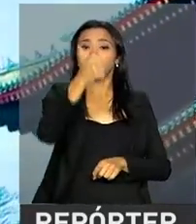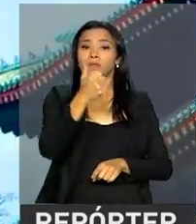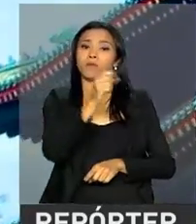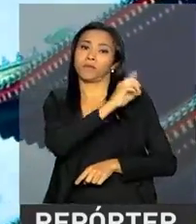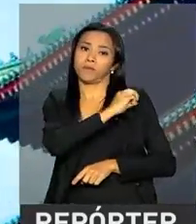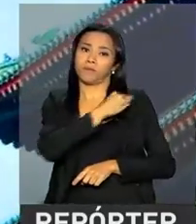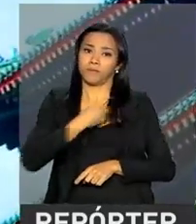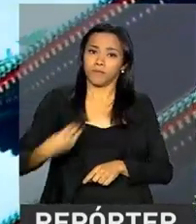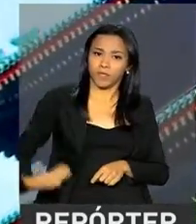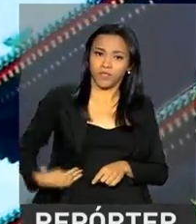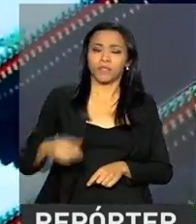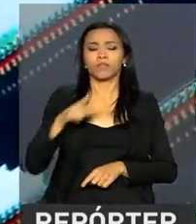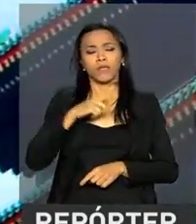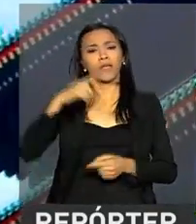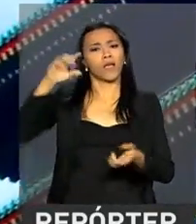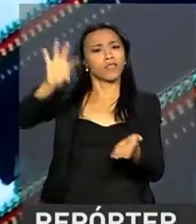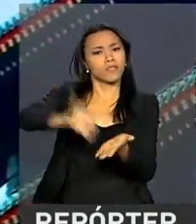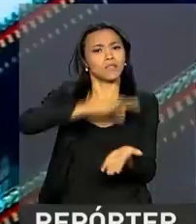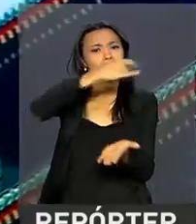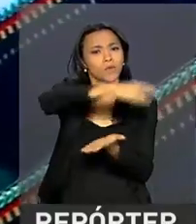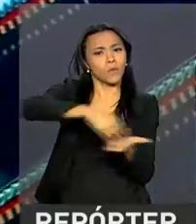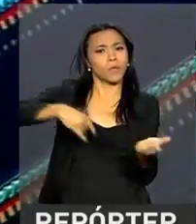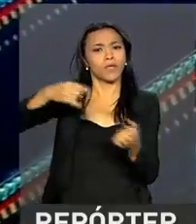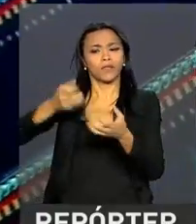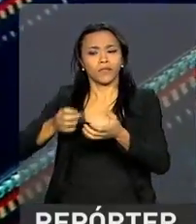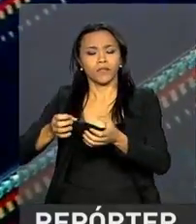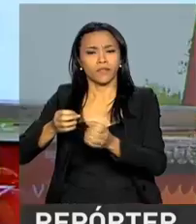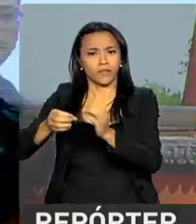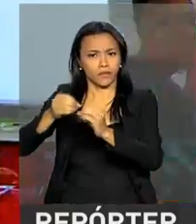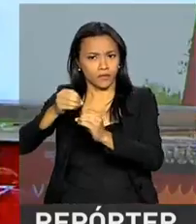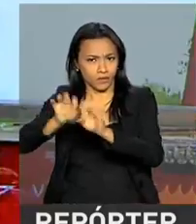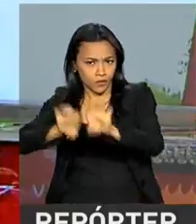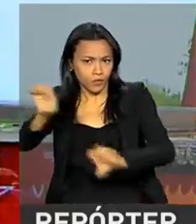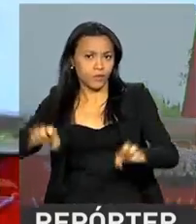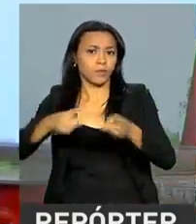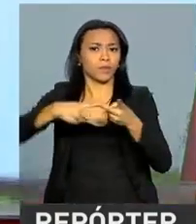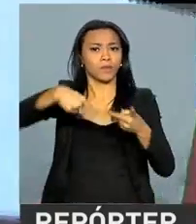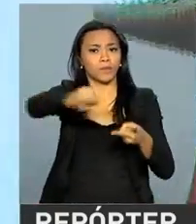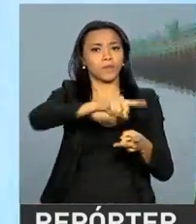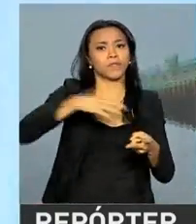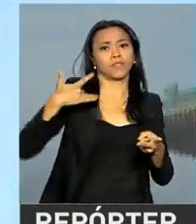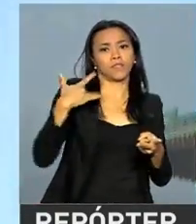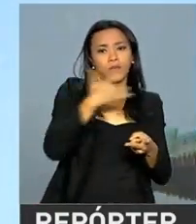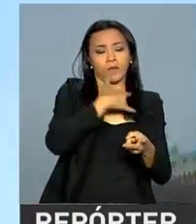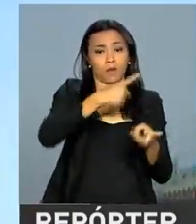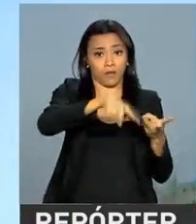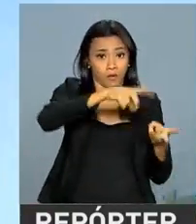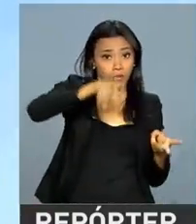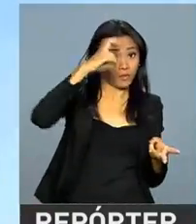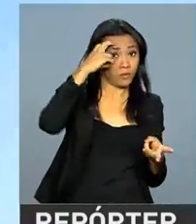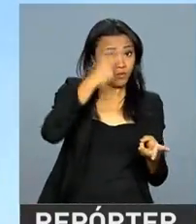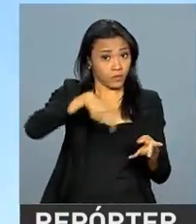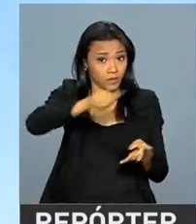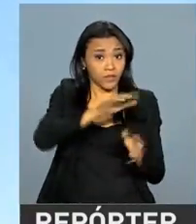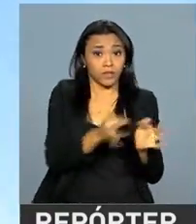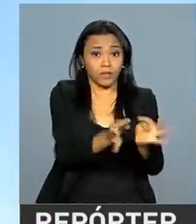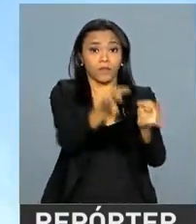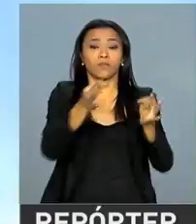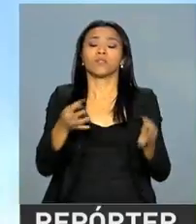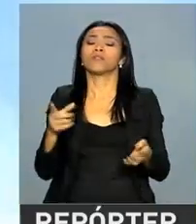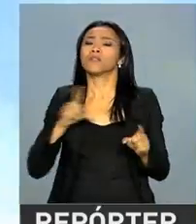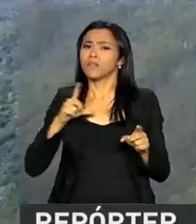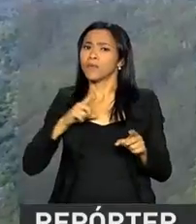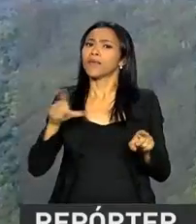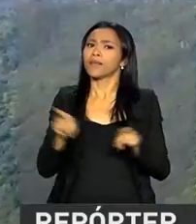de acordos em áreas como infraestrutura saúde cultura e tecnologia esse é o tema e também cumpre agenda de